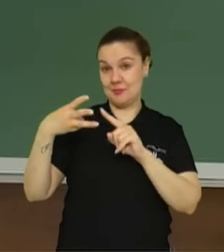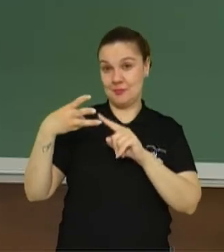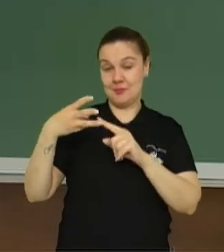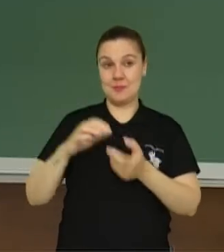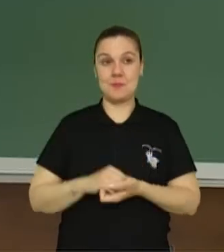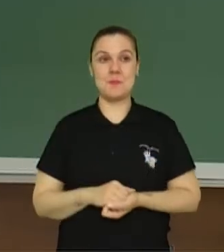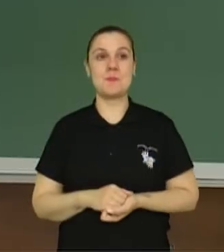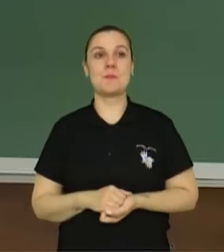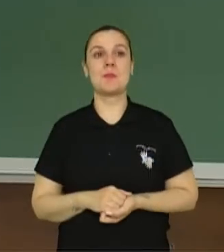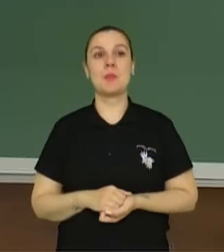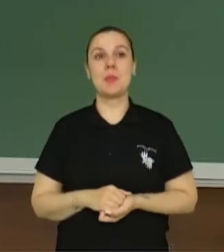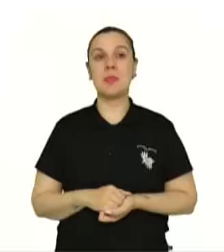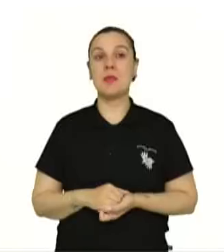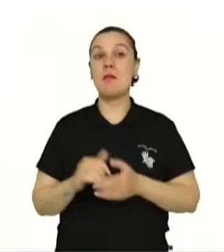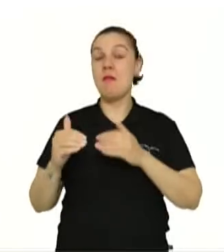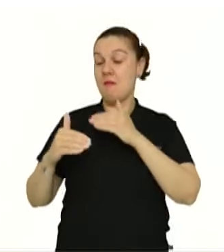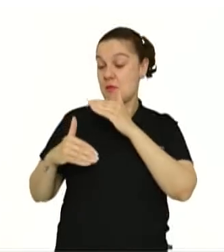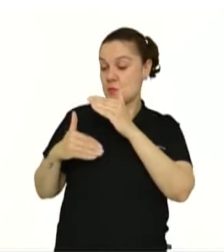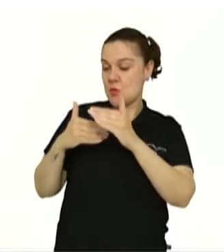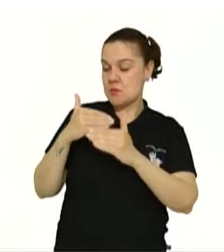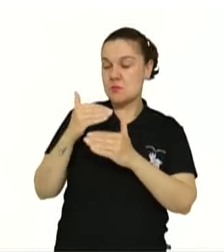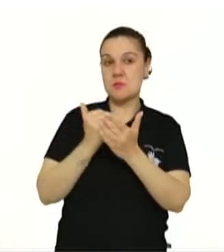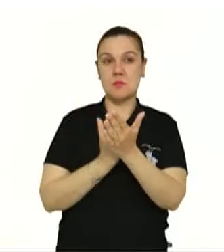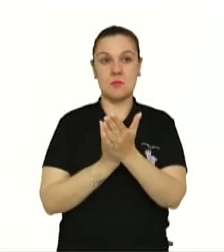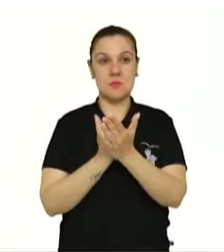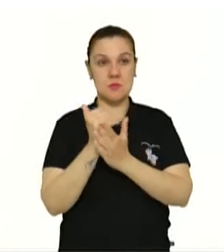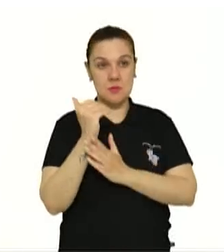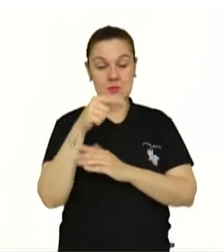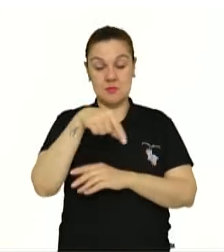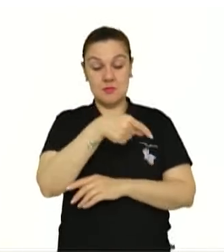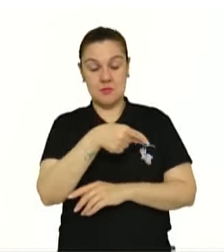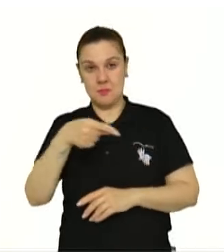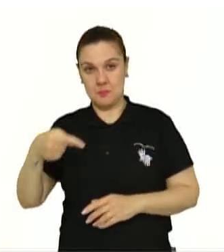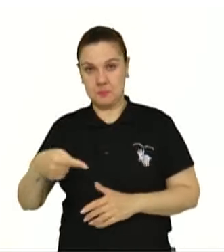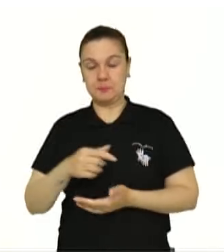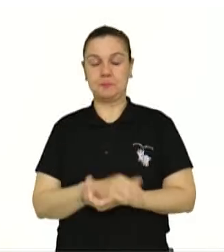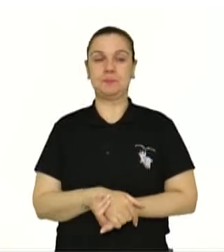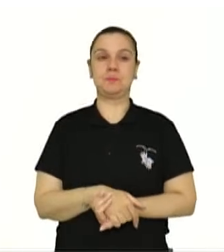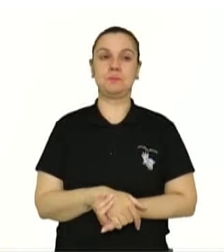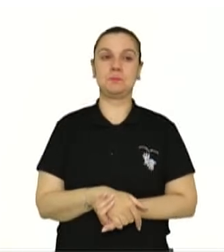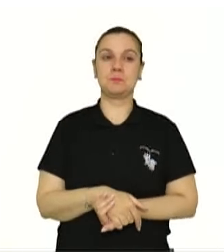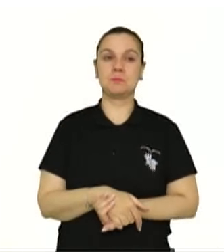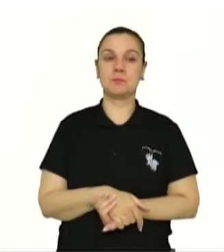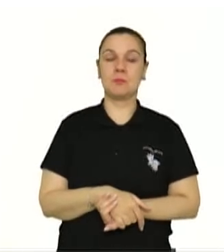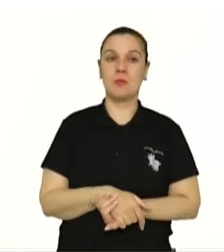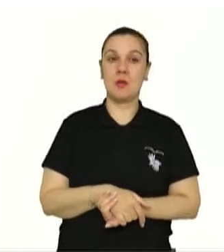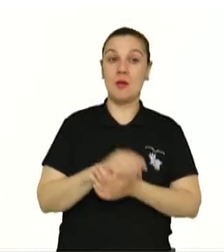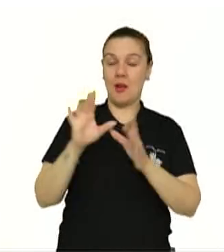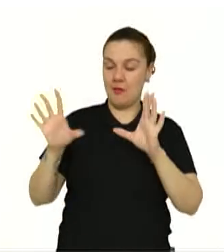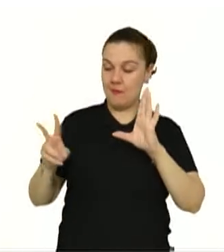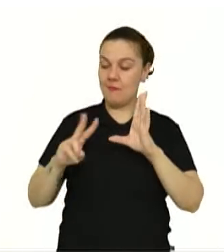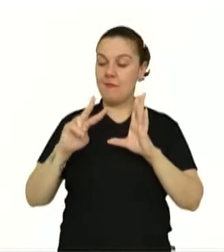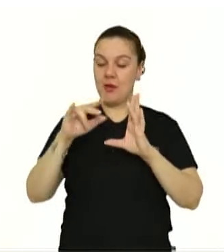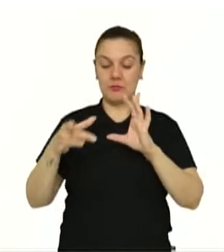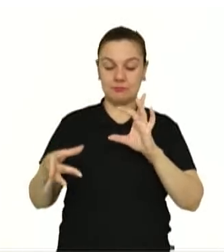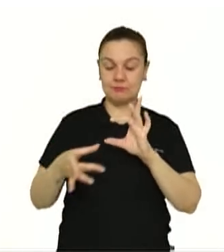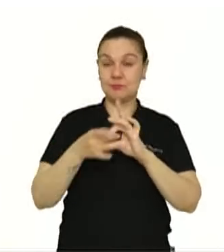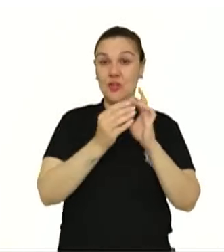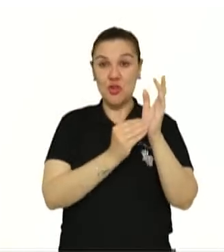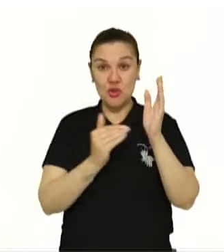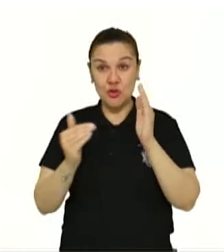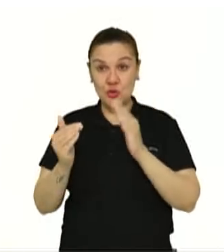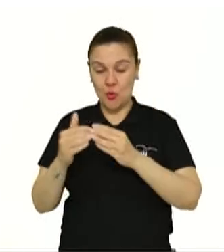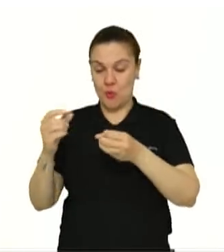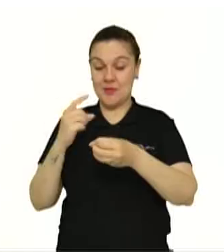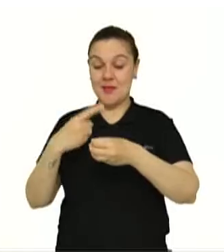para você fazer comigo. Esse processo iniciou essa semana. Ele vai integrar toda a região metropolitana